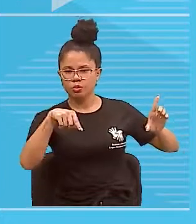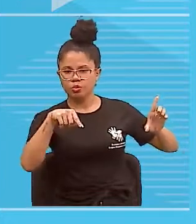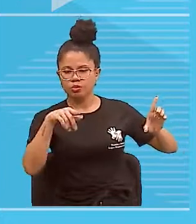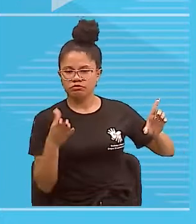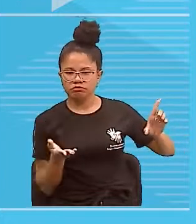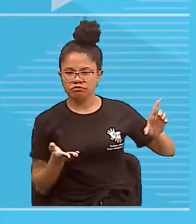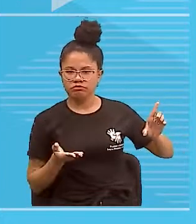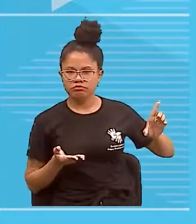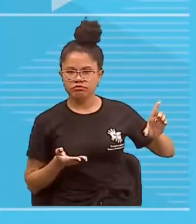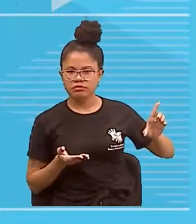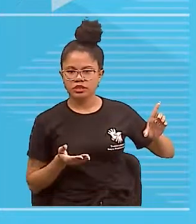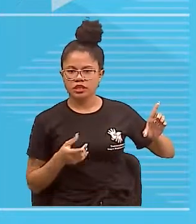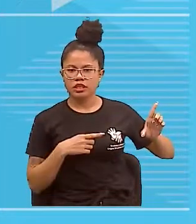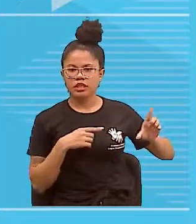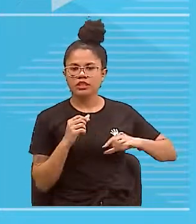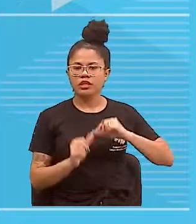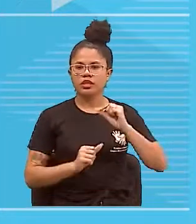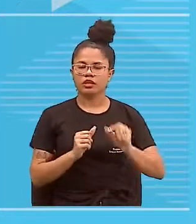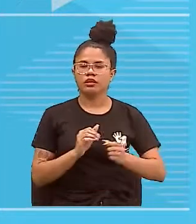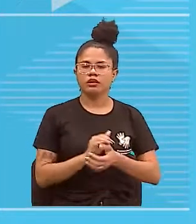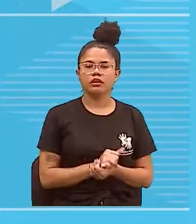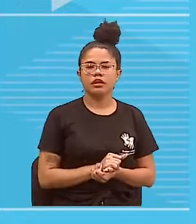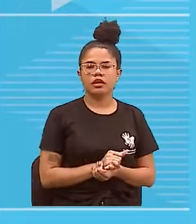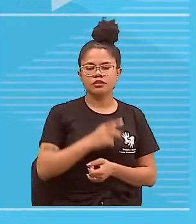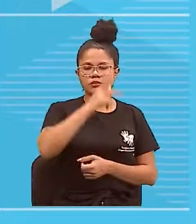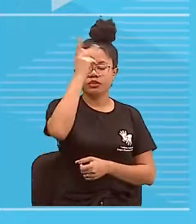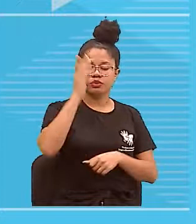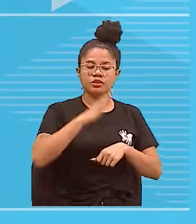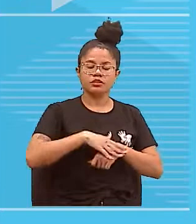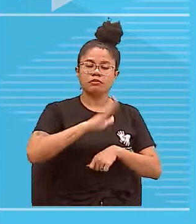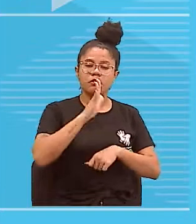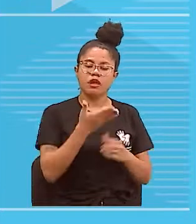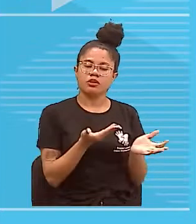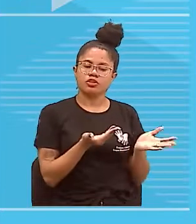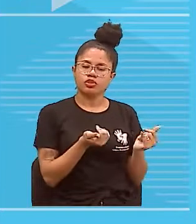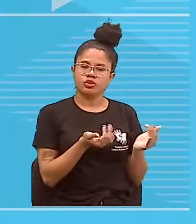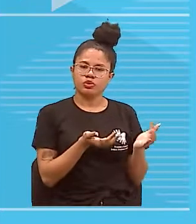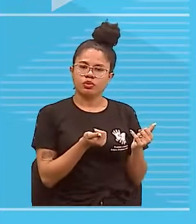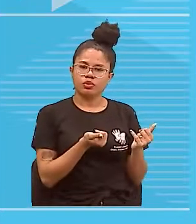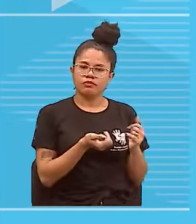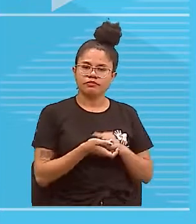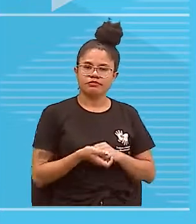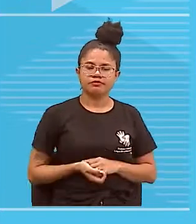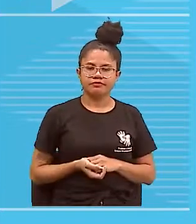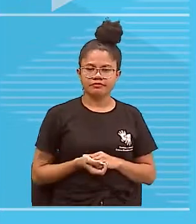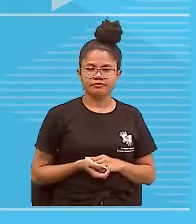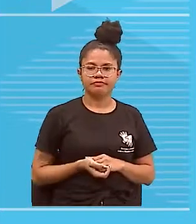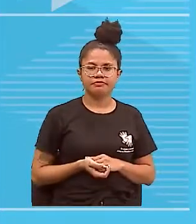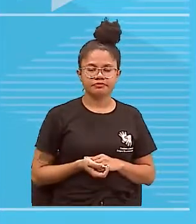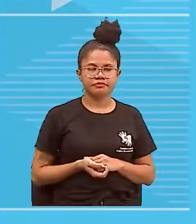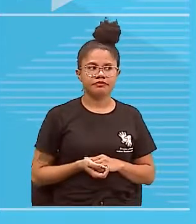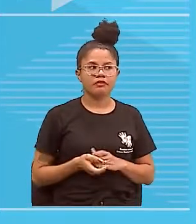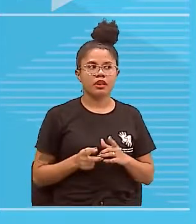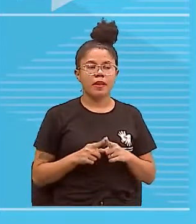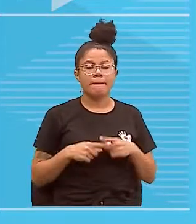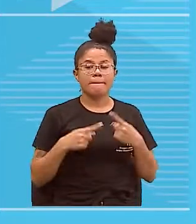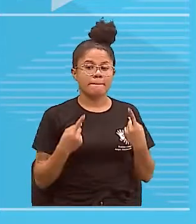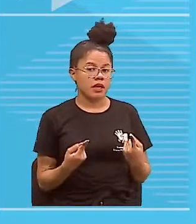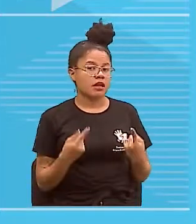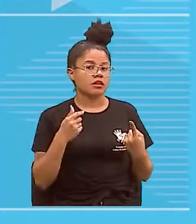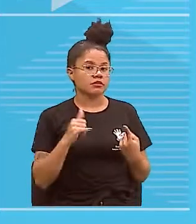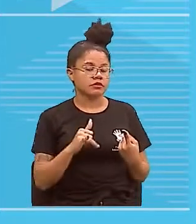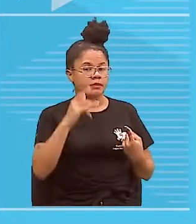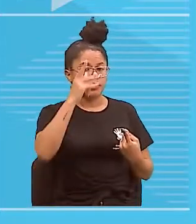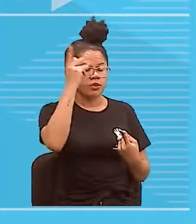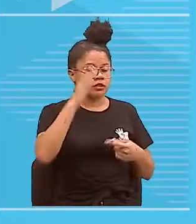tem essa característica é voltada para um público jovem já Quando você vai fazer uma publicidade voltada para